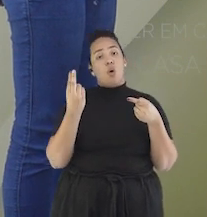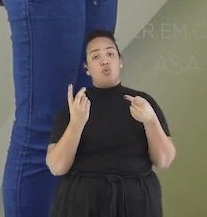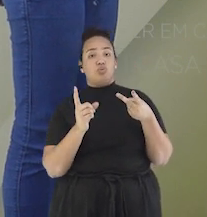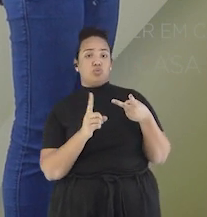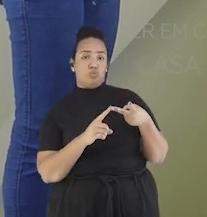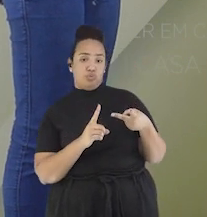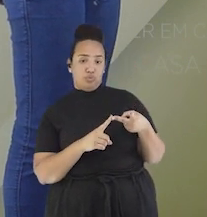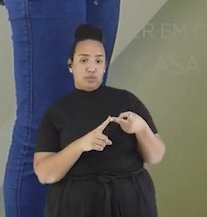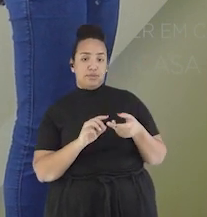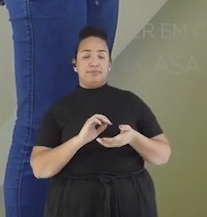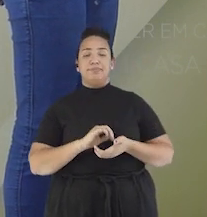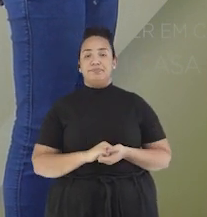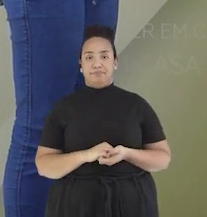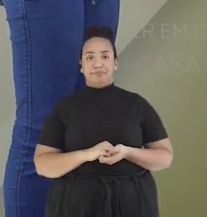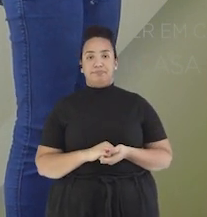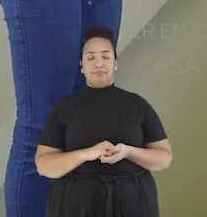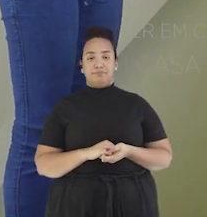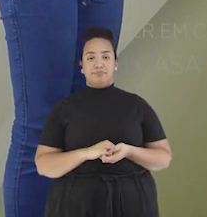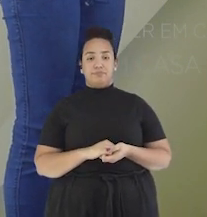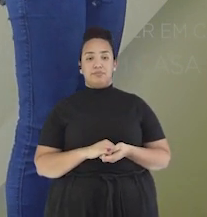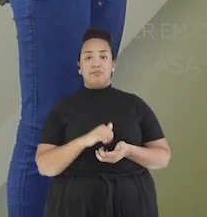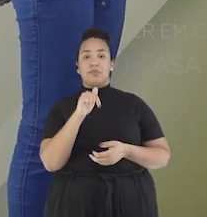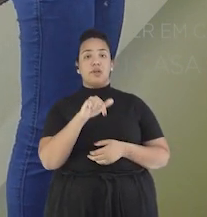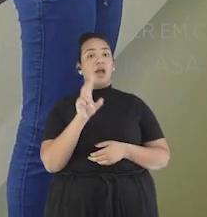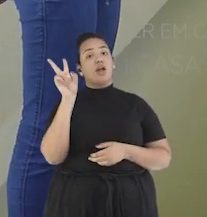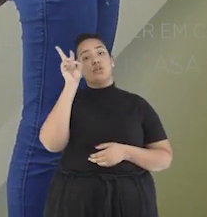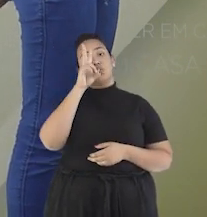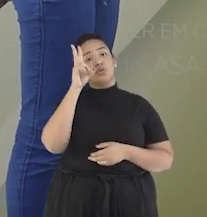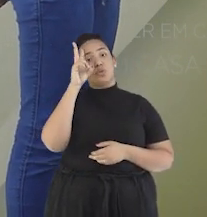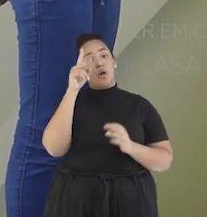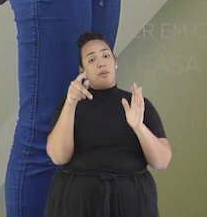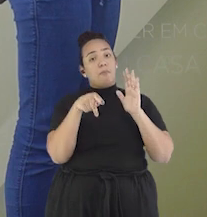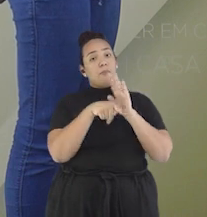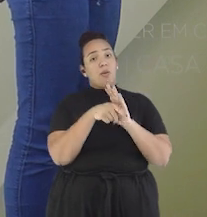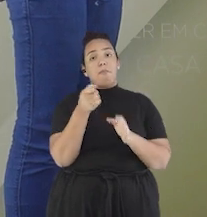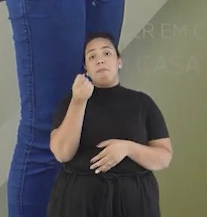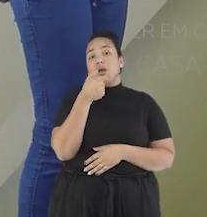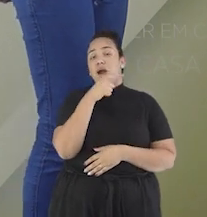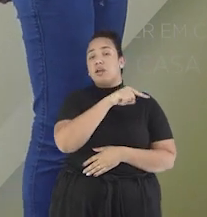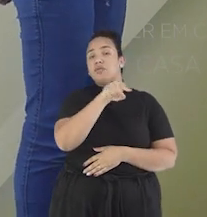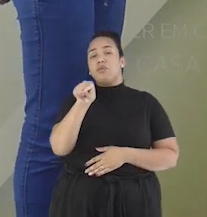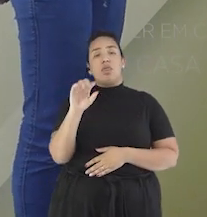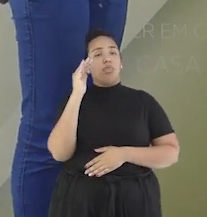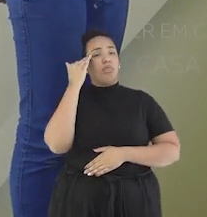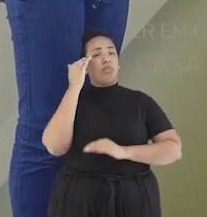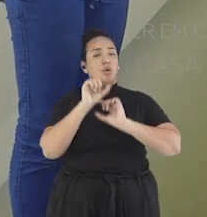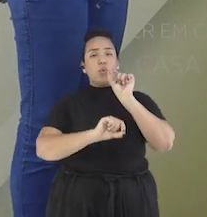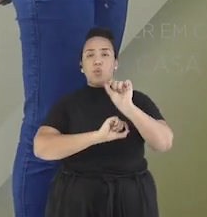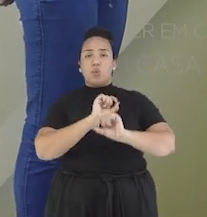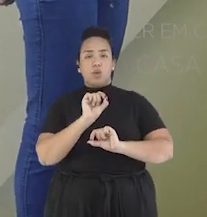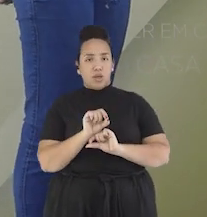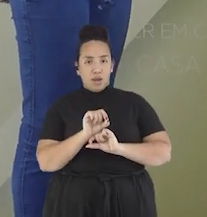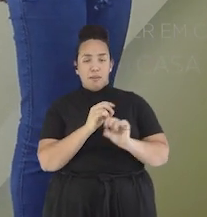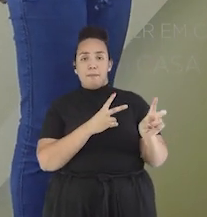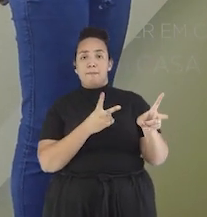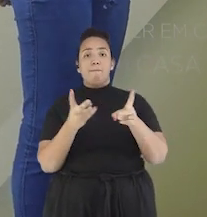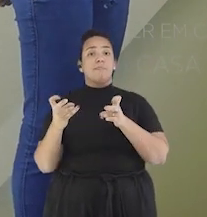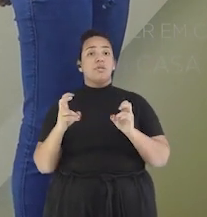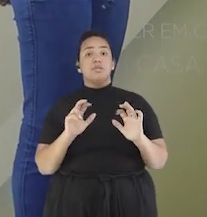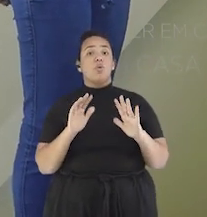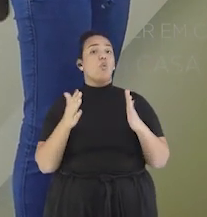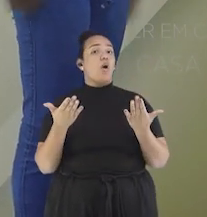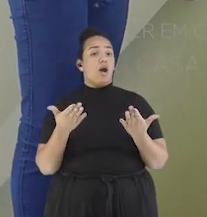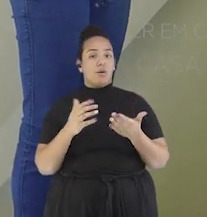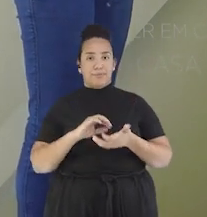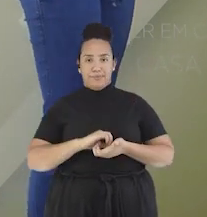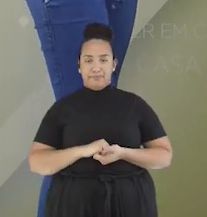2? O que você entendeu da história que pertence ao gênero piada? Qual a interpretação que você fez do texto do gênero